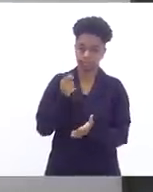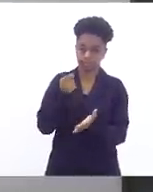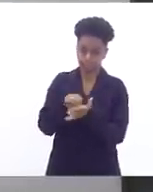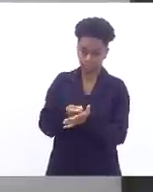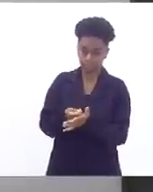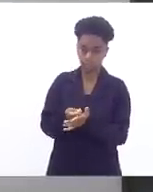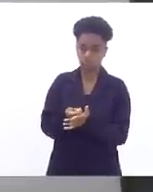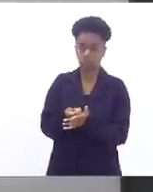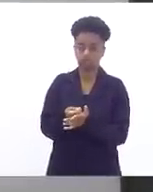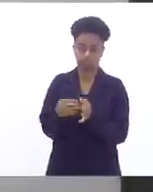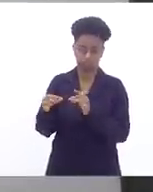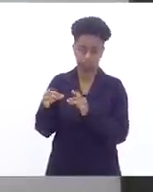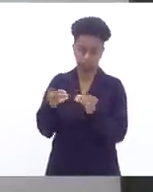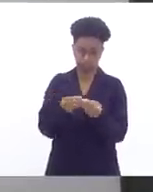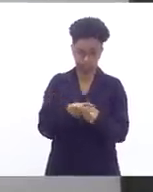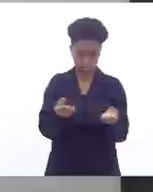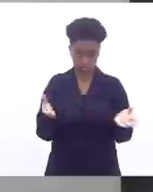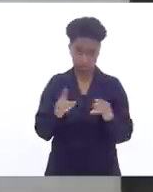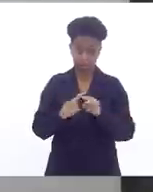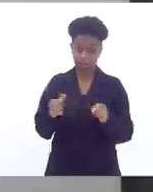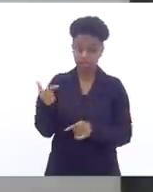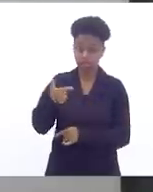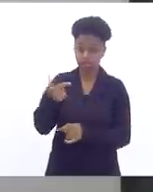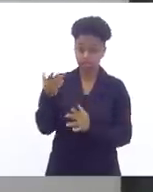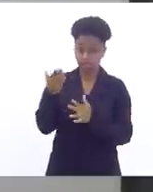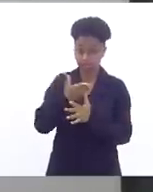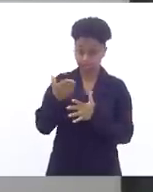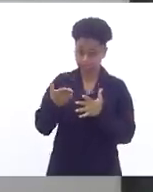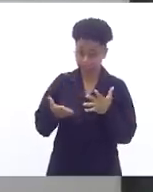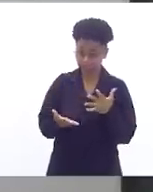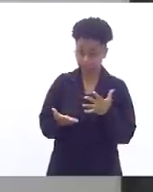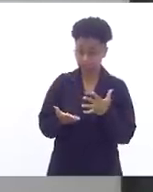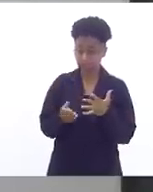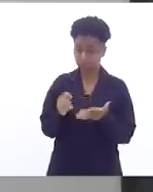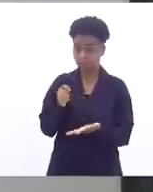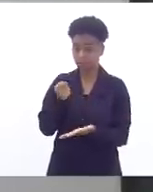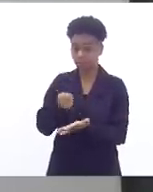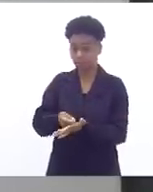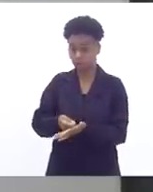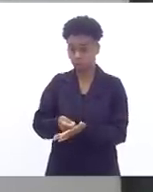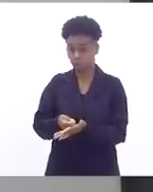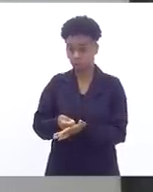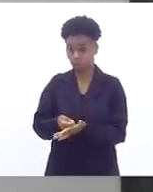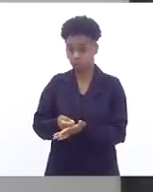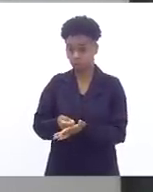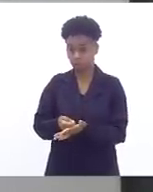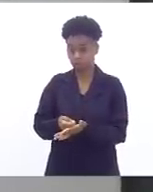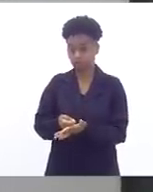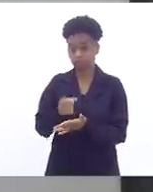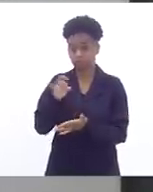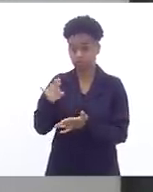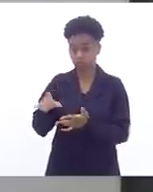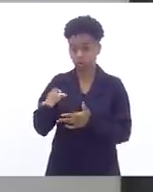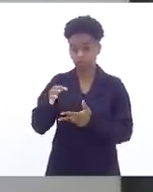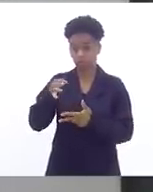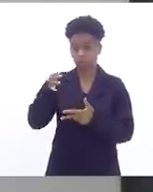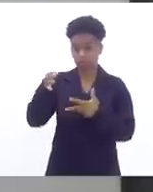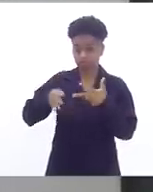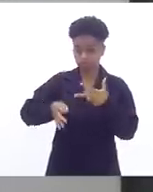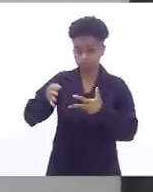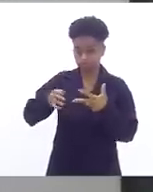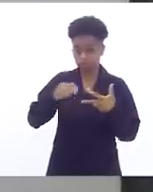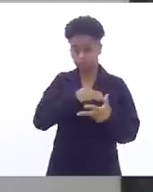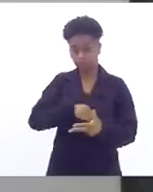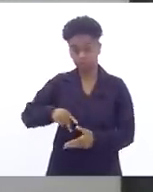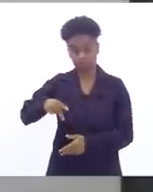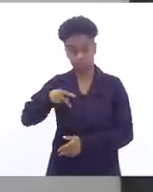a todos mas a segunda parcela ele pagou para os poderes judiciário Ministério